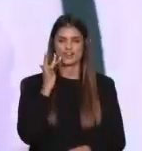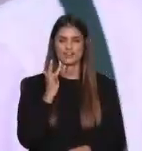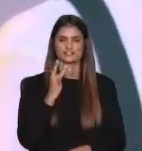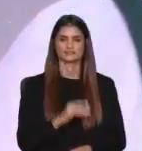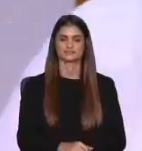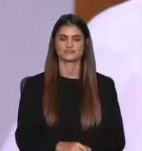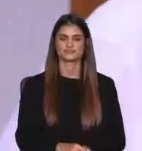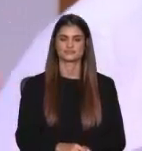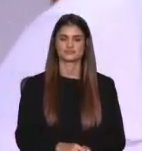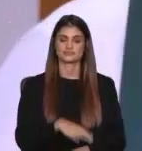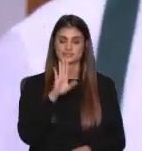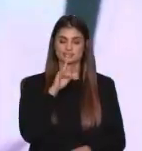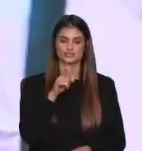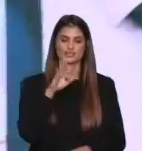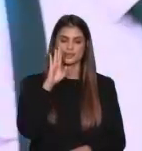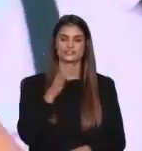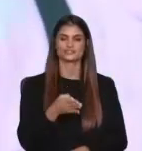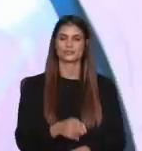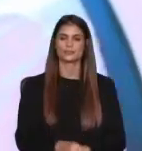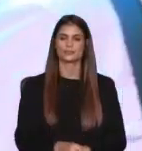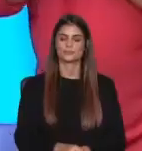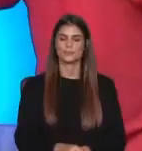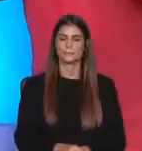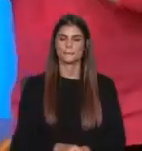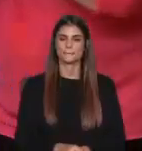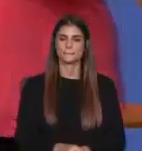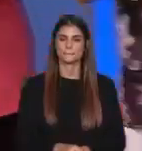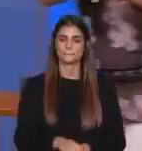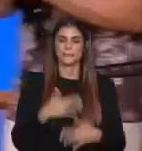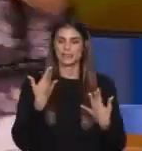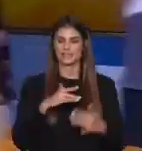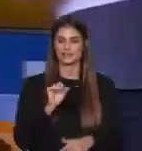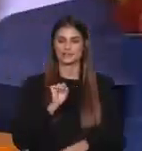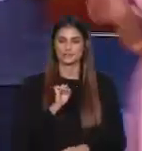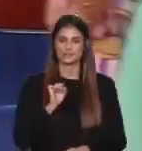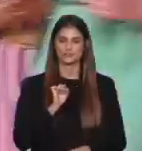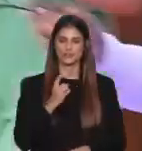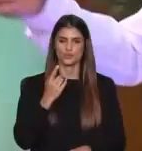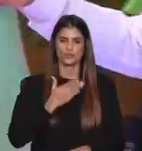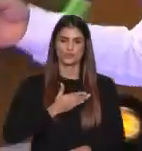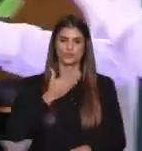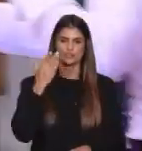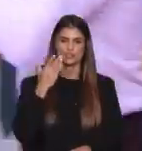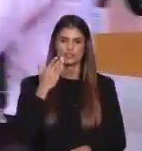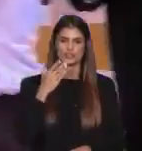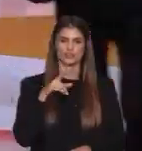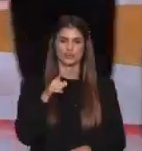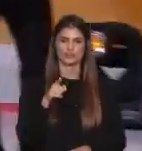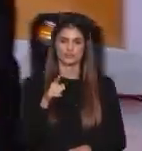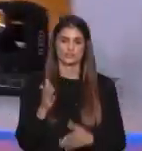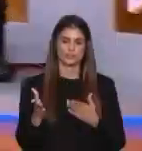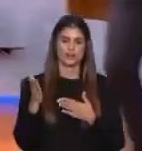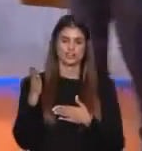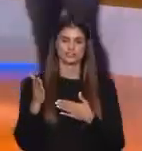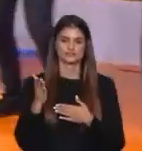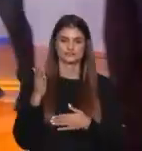Morena, ai se tu soubesses, a minha alegria era por um dia contigo